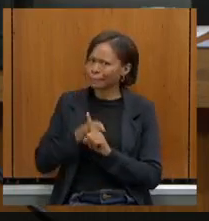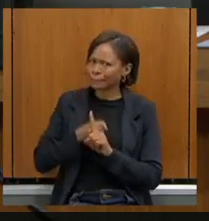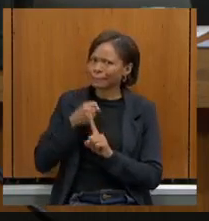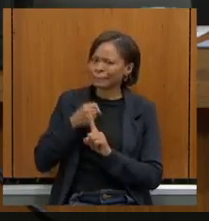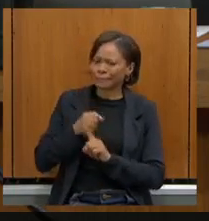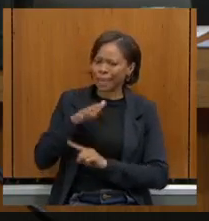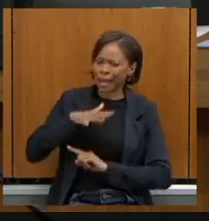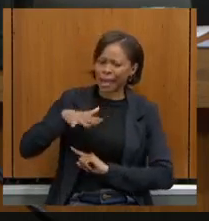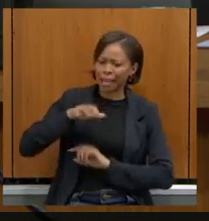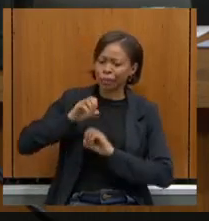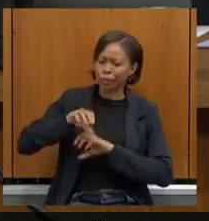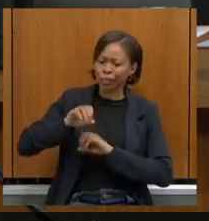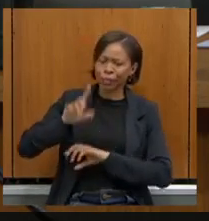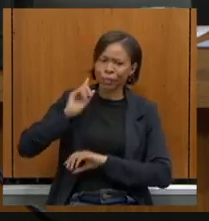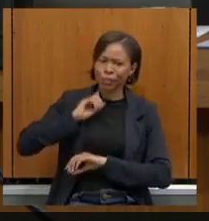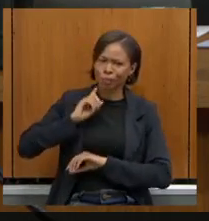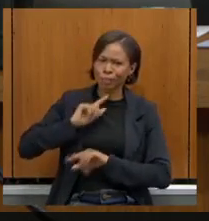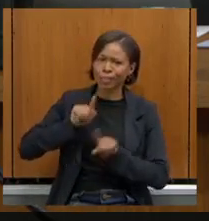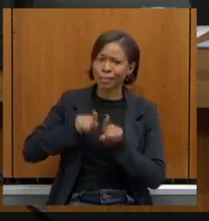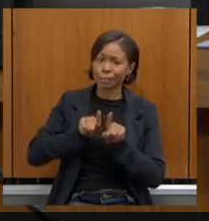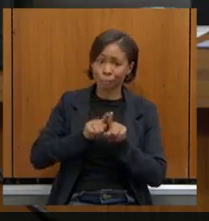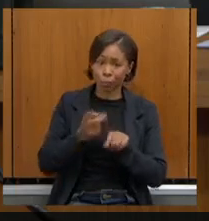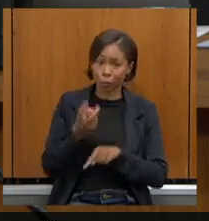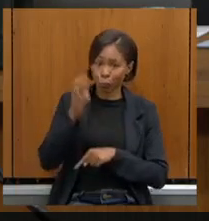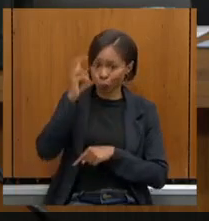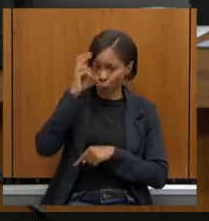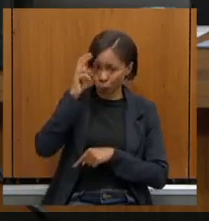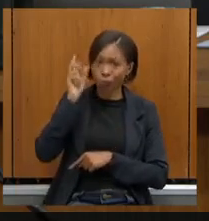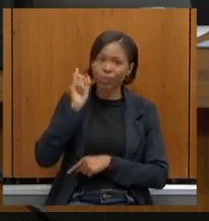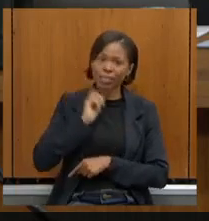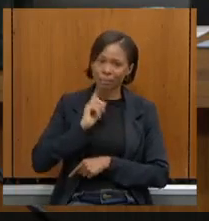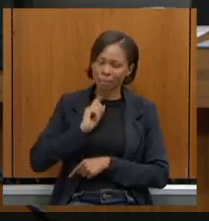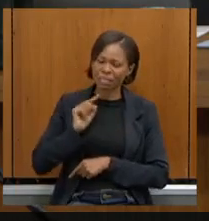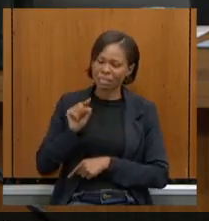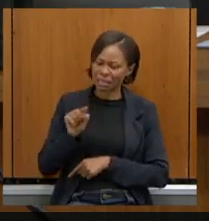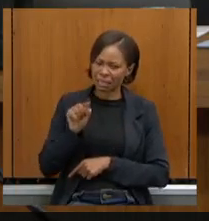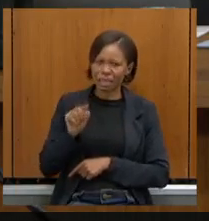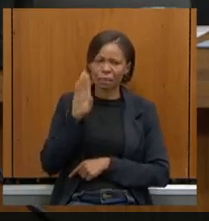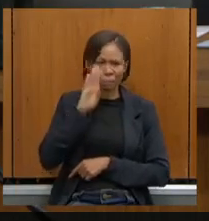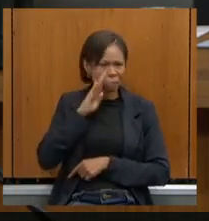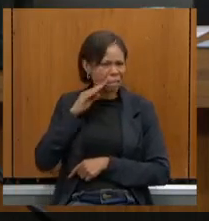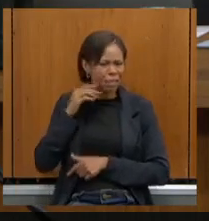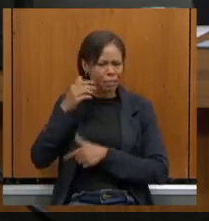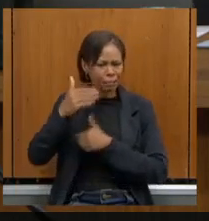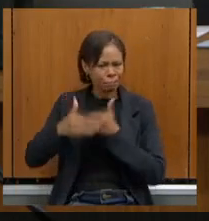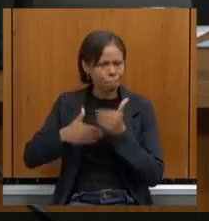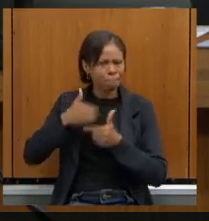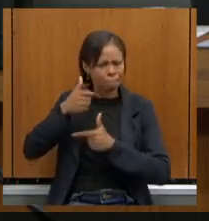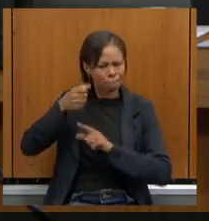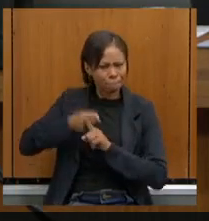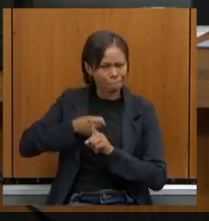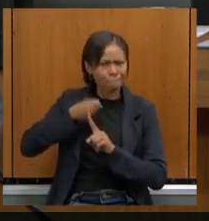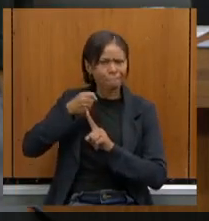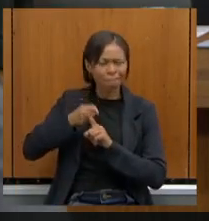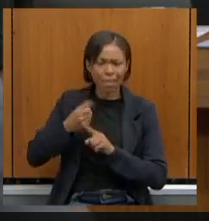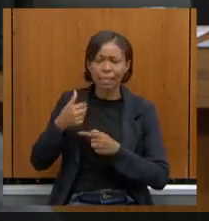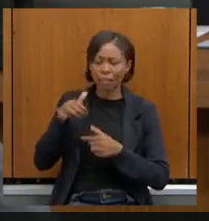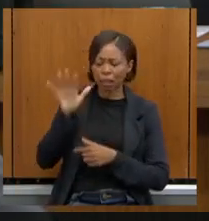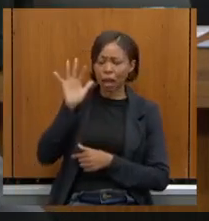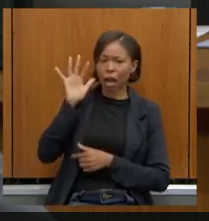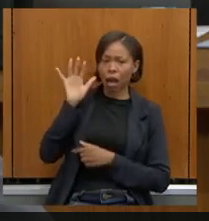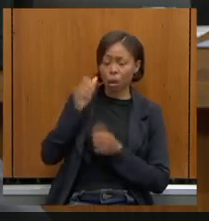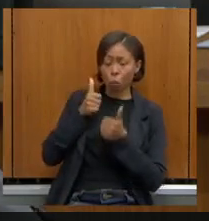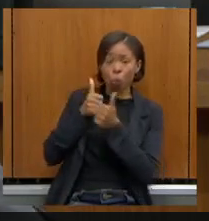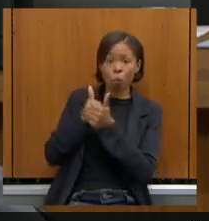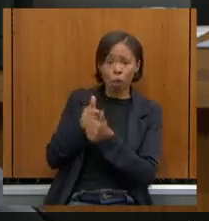na educação mineira, mas também na cultura de Minas Gerais. A gente já acompanha o trabalho da Beatriz também antes dela estar nessa casa